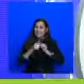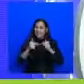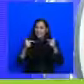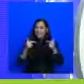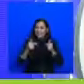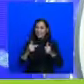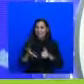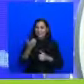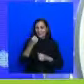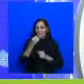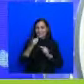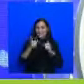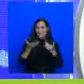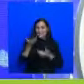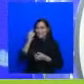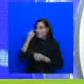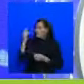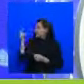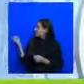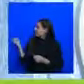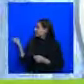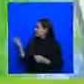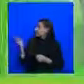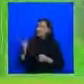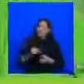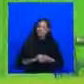bolas posicionadas. Valendo!